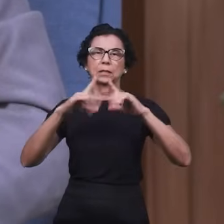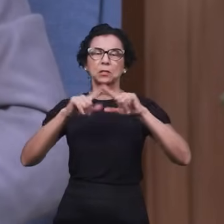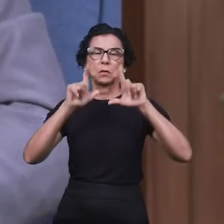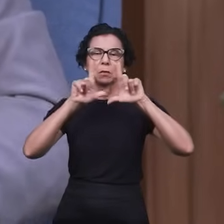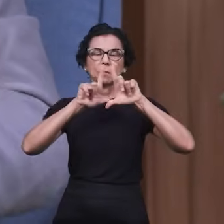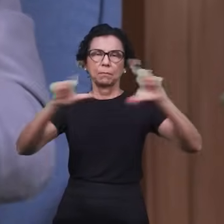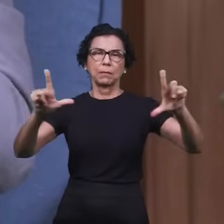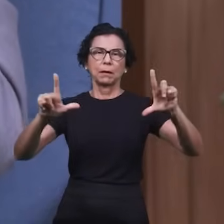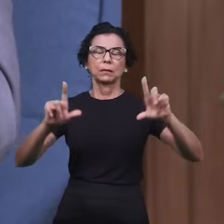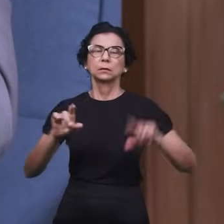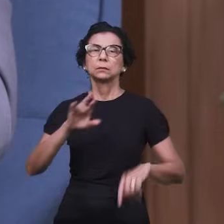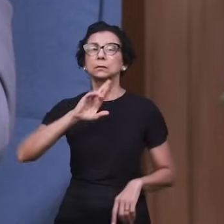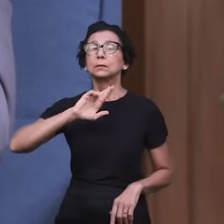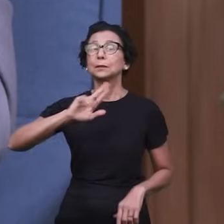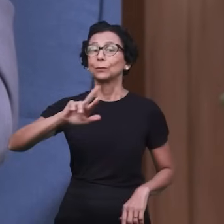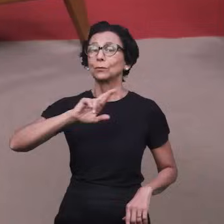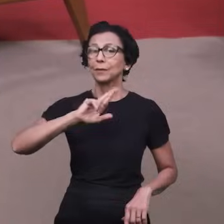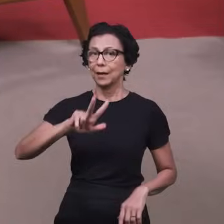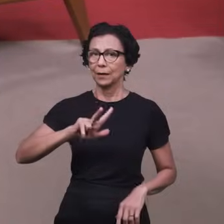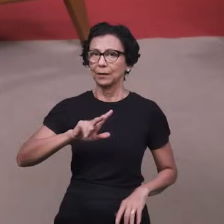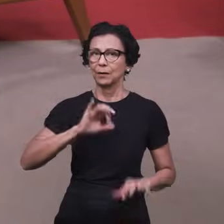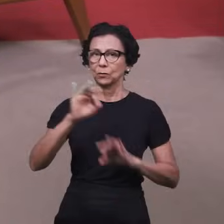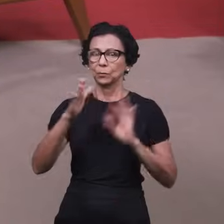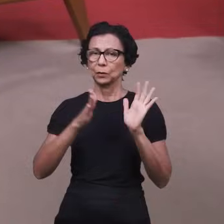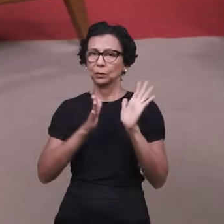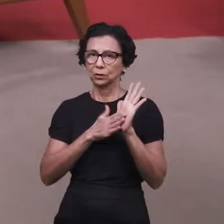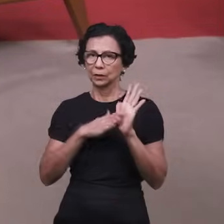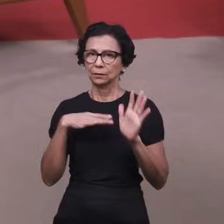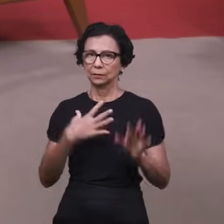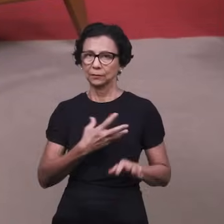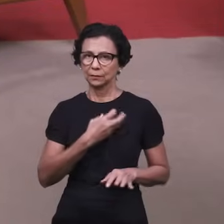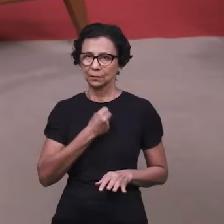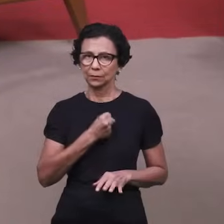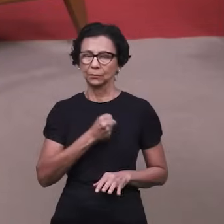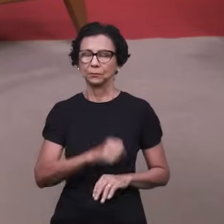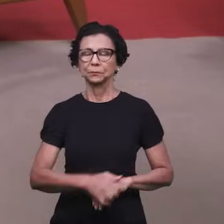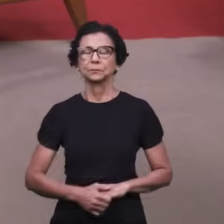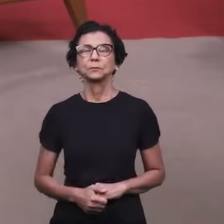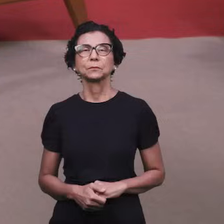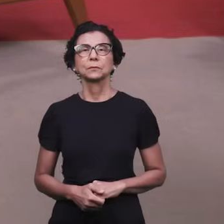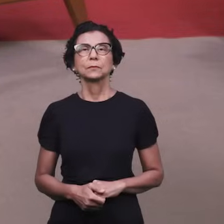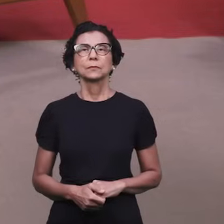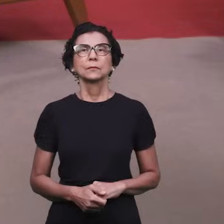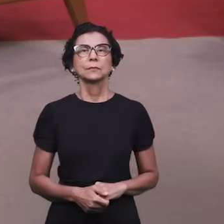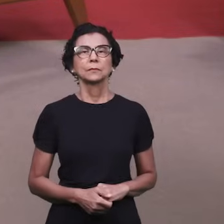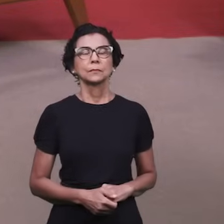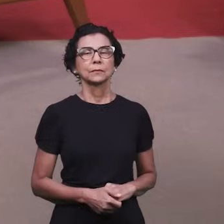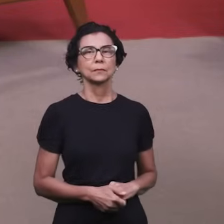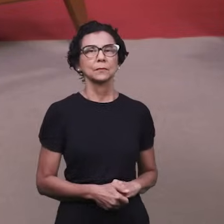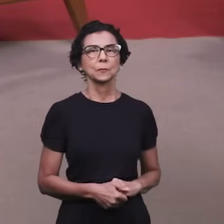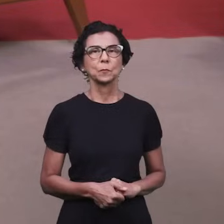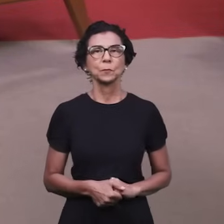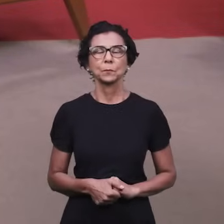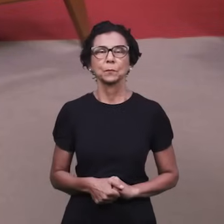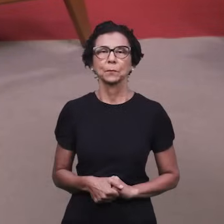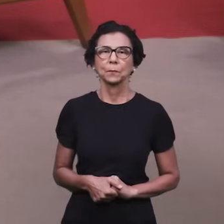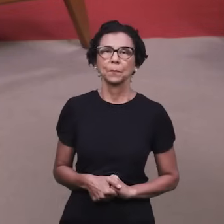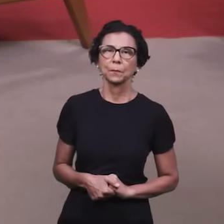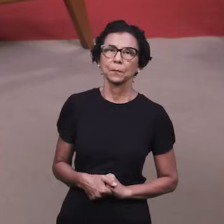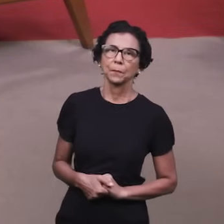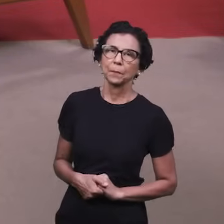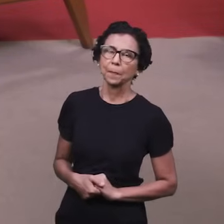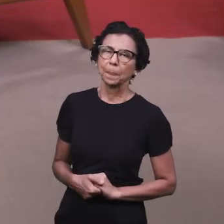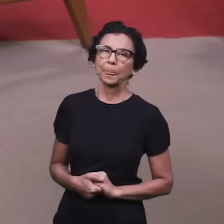E essa igreja que sobe do deserto, ela começa a ser ali